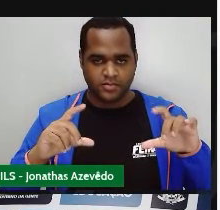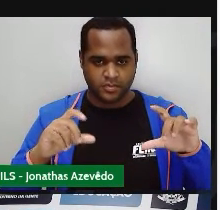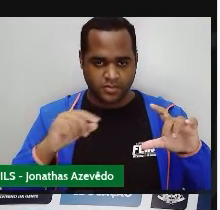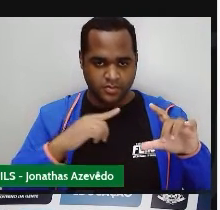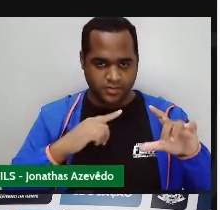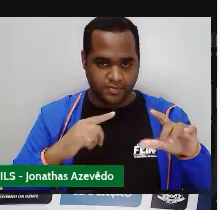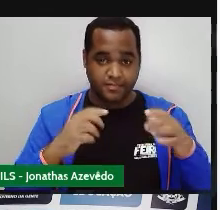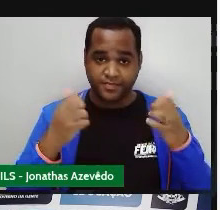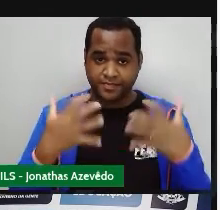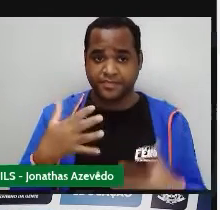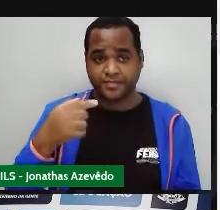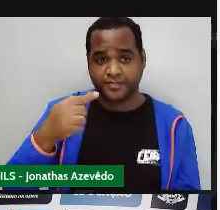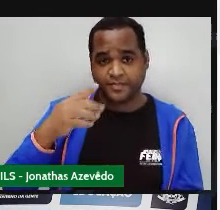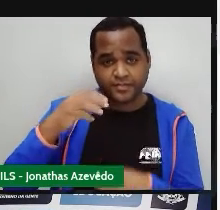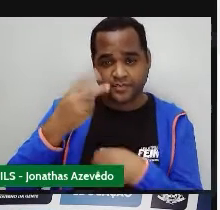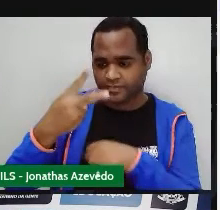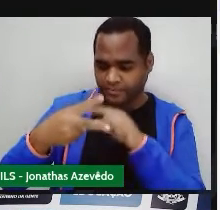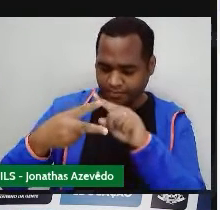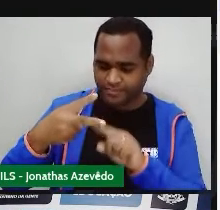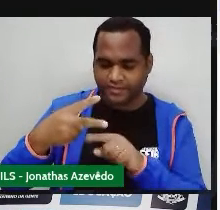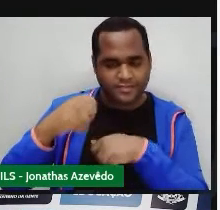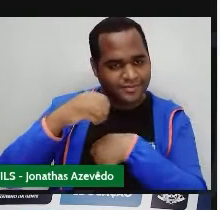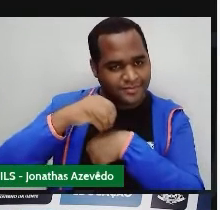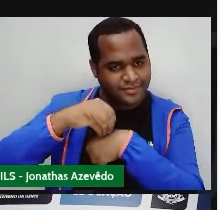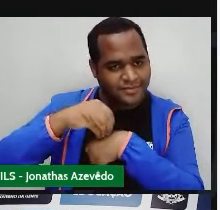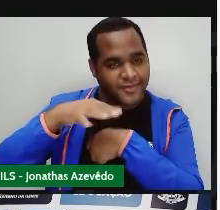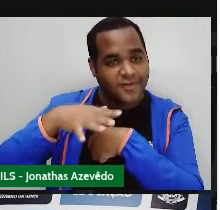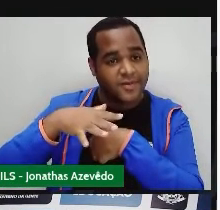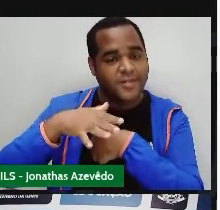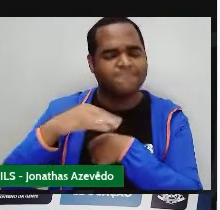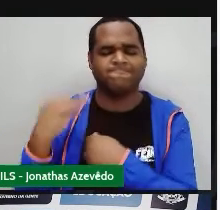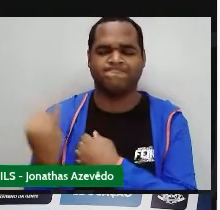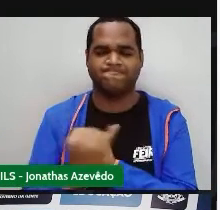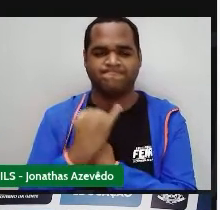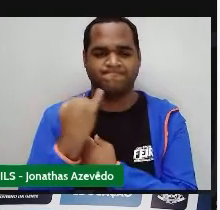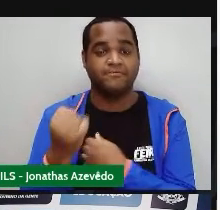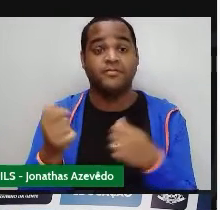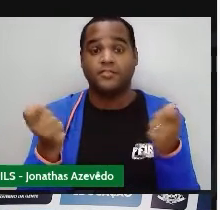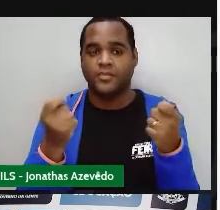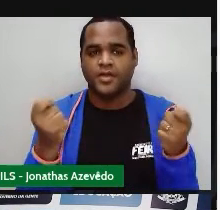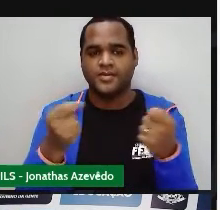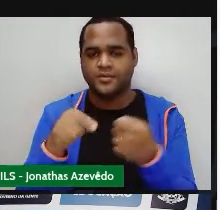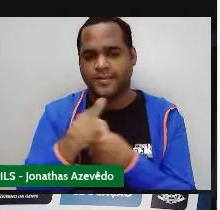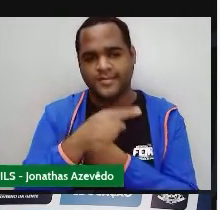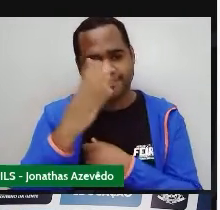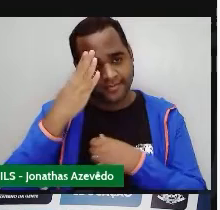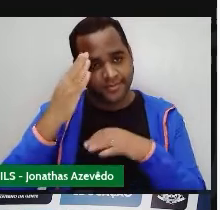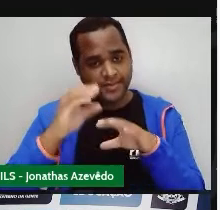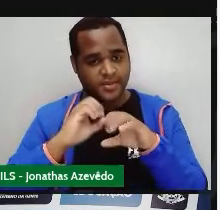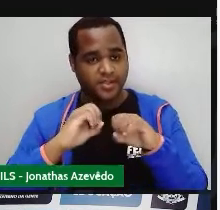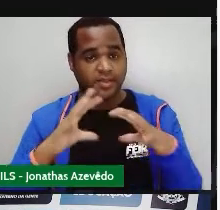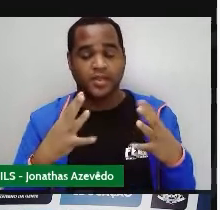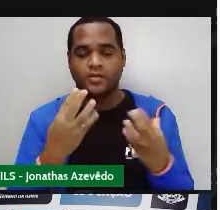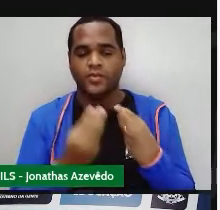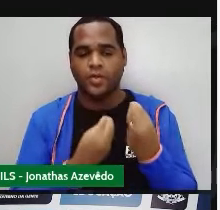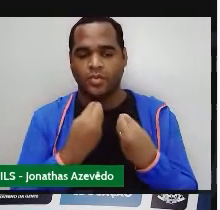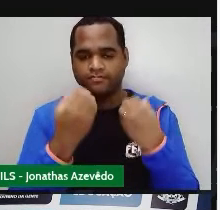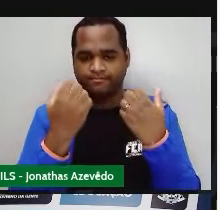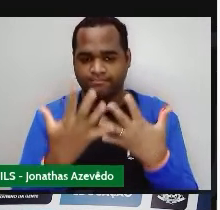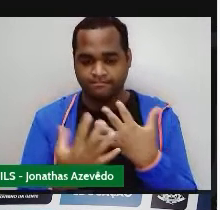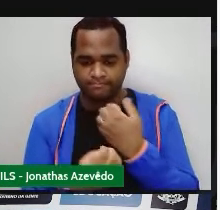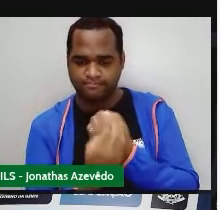e não essas duas informações são importantes tá para a gente entender o que a gente vai